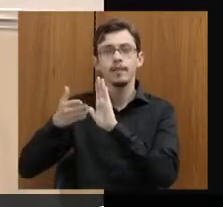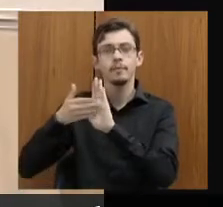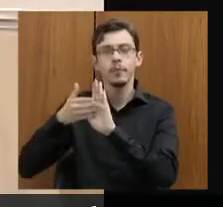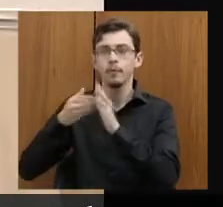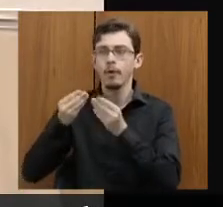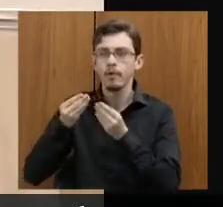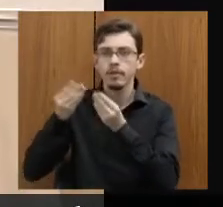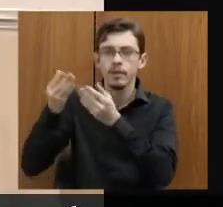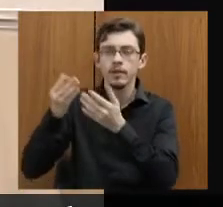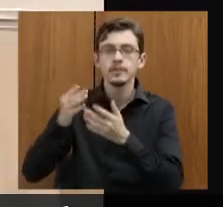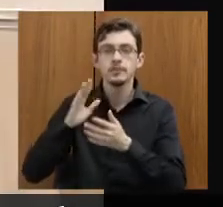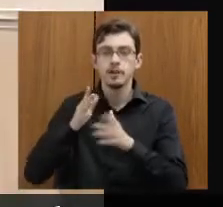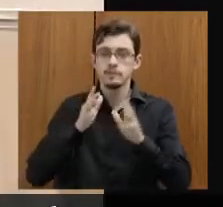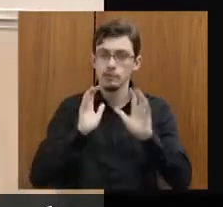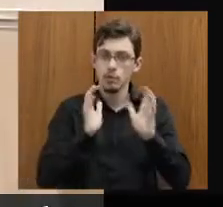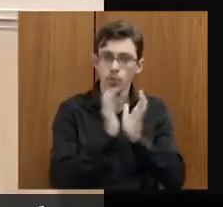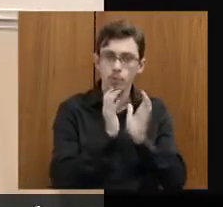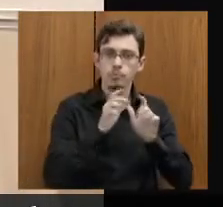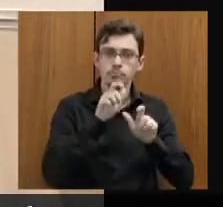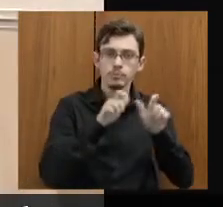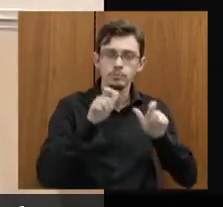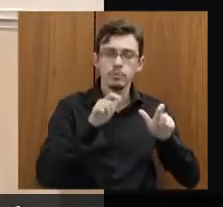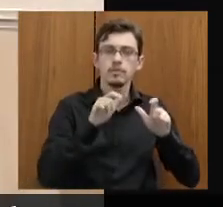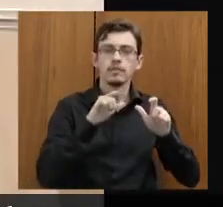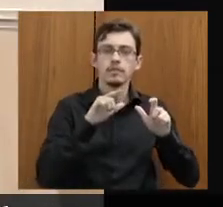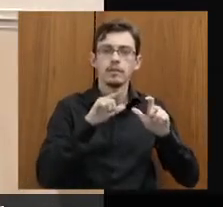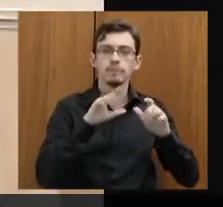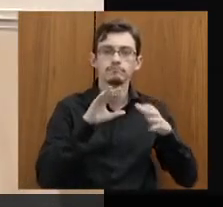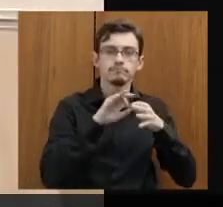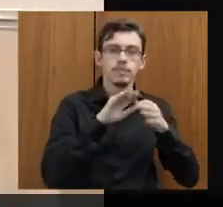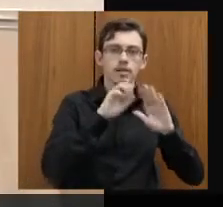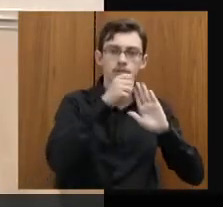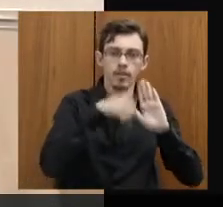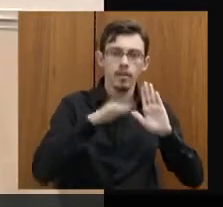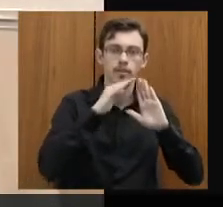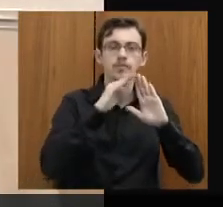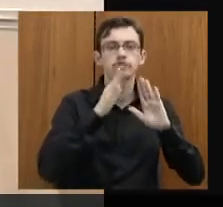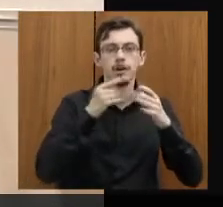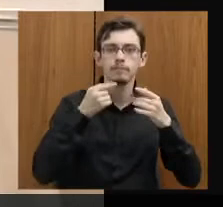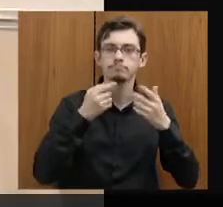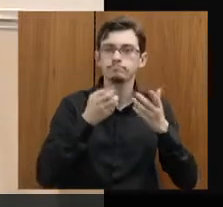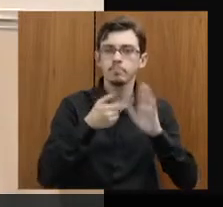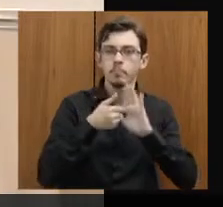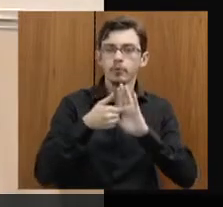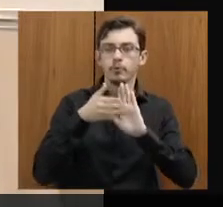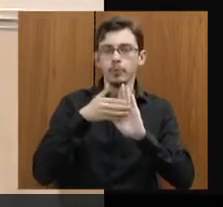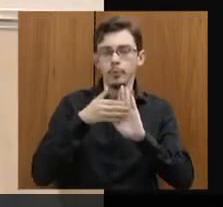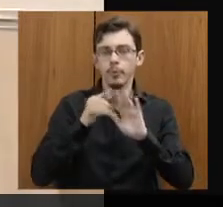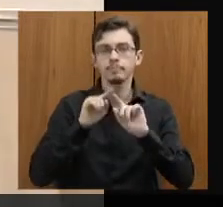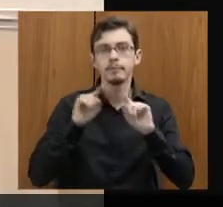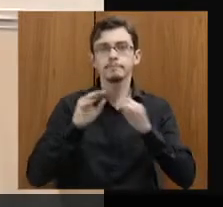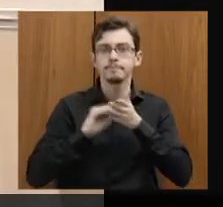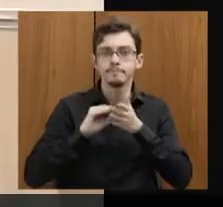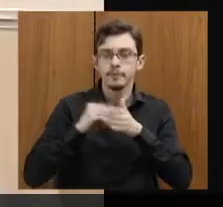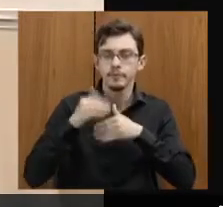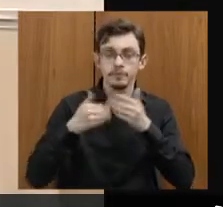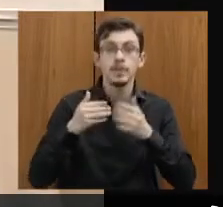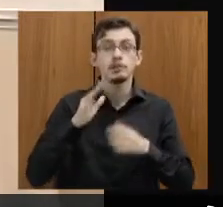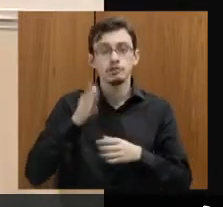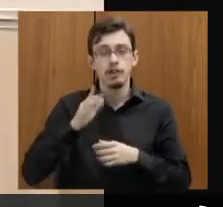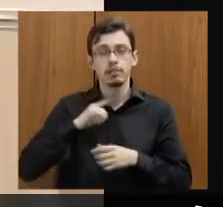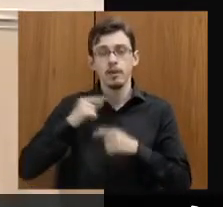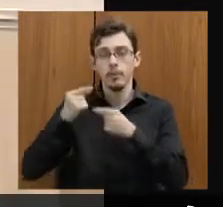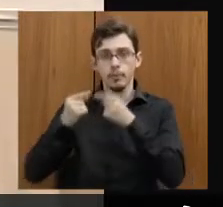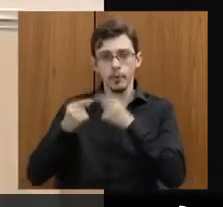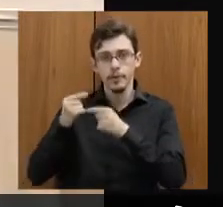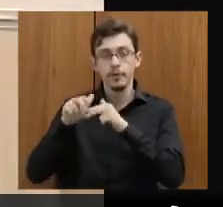demandado pelos povos de terreiro hoje nós temos uma política de igualdade racial instituída aí com a criação do Conselho